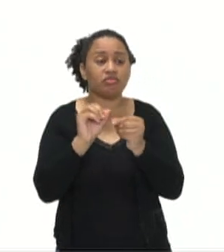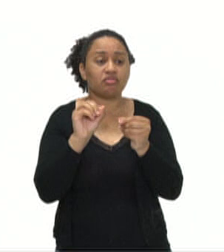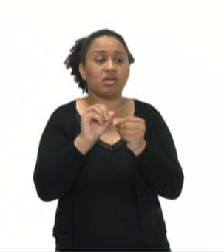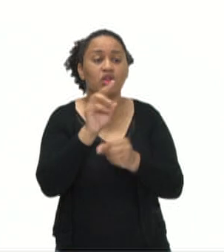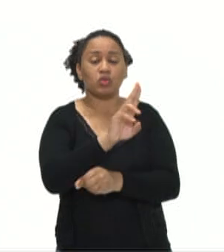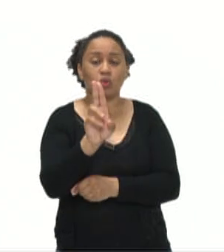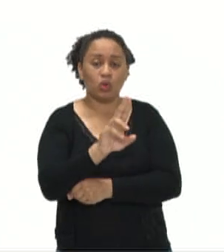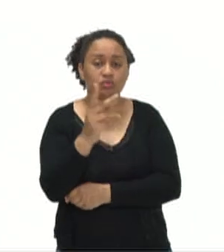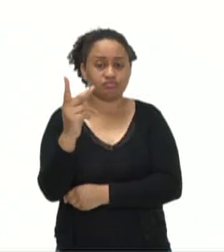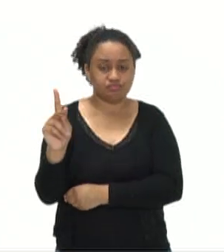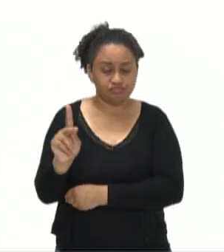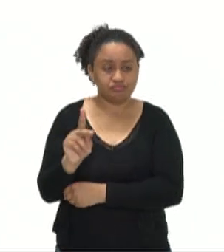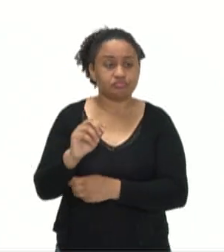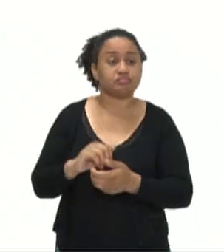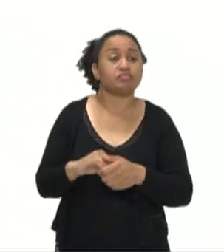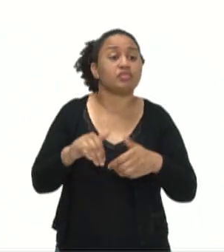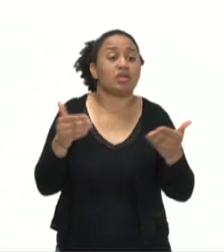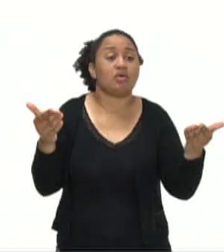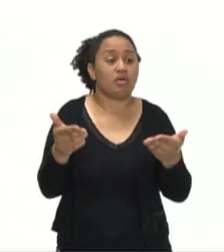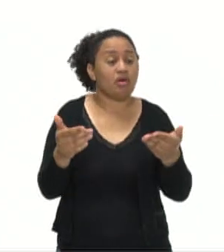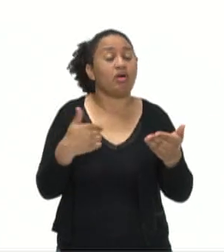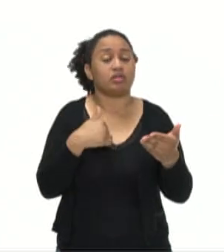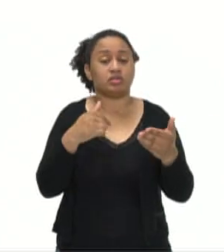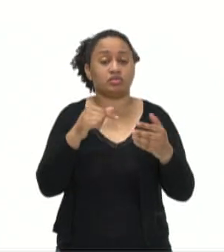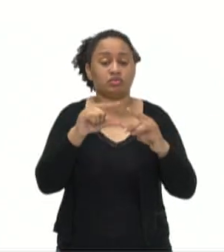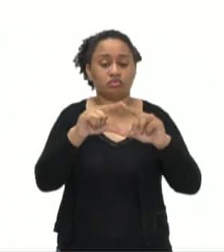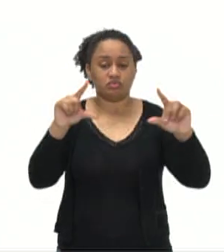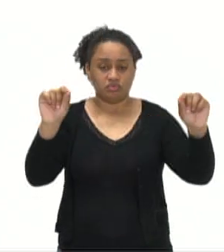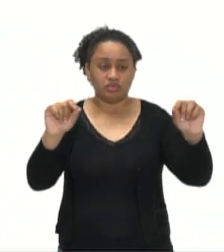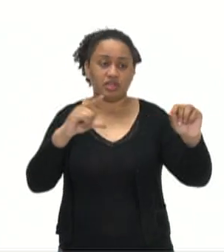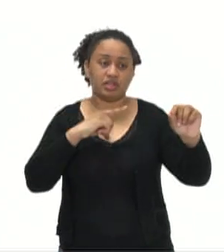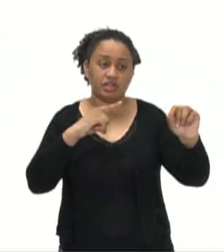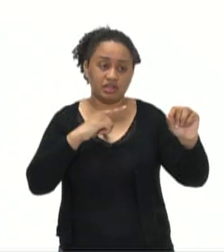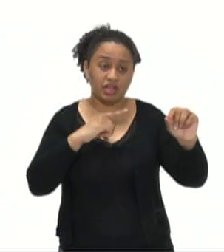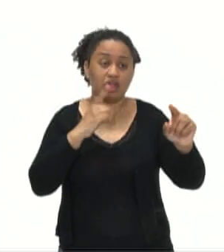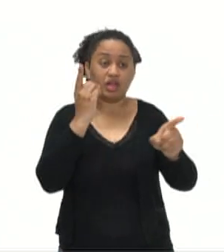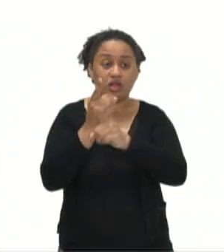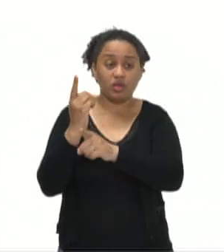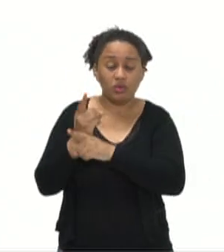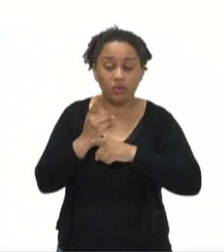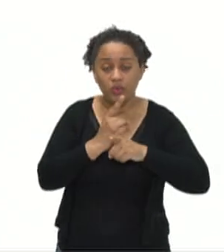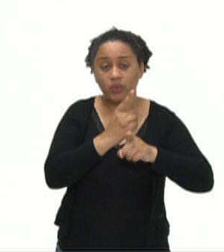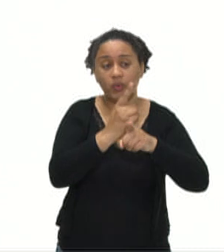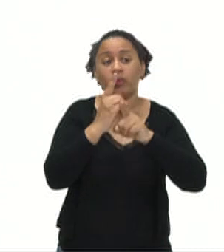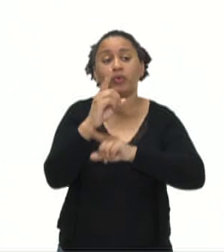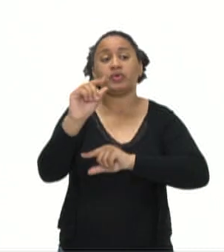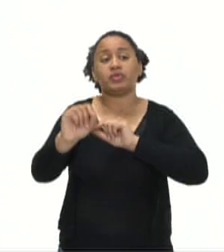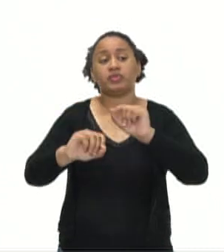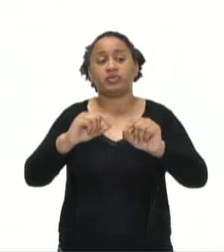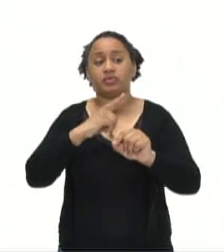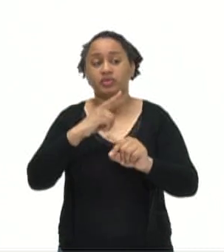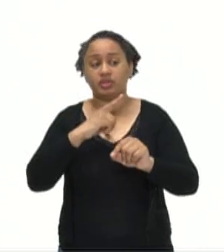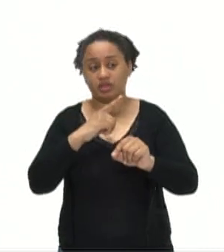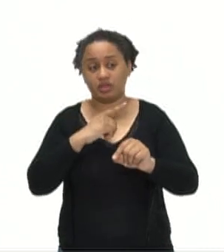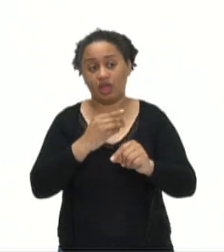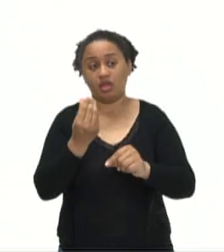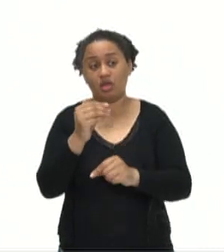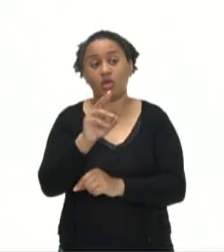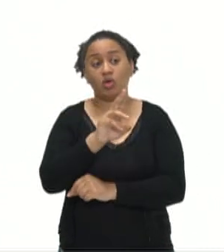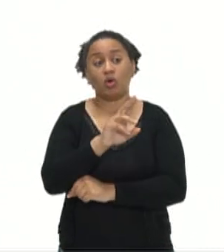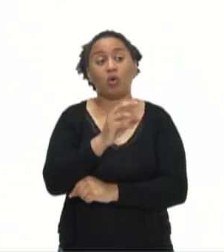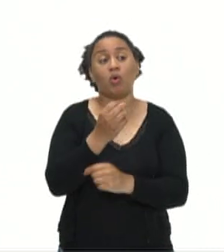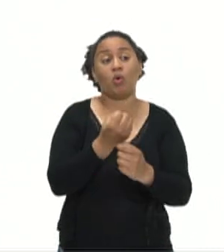nomenclatura deles. Agora então, entre essas fórmulas, encontre os compostos que estão aqui. Quais